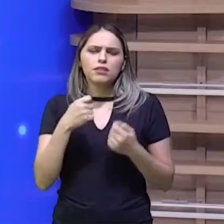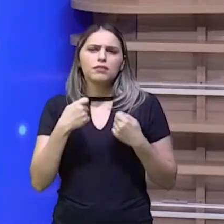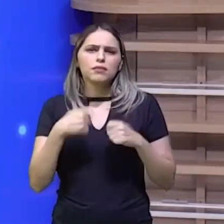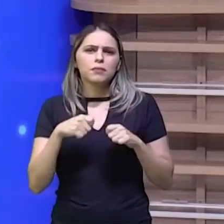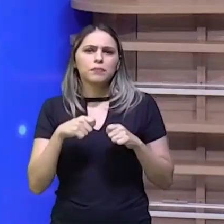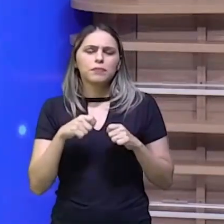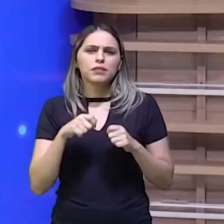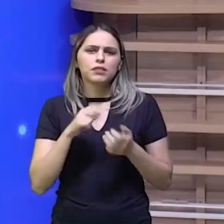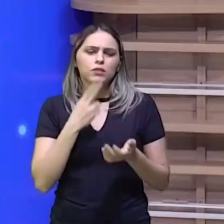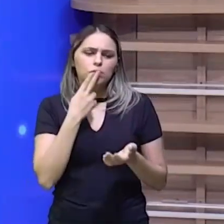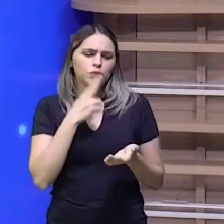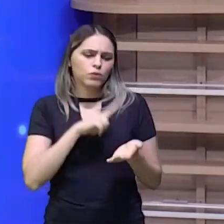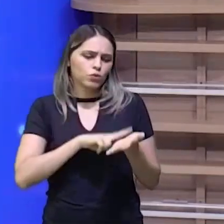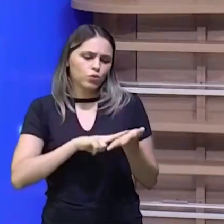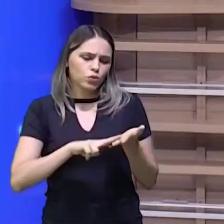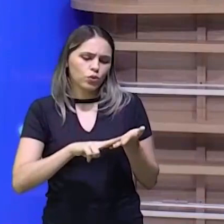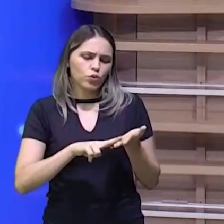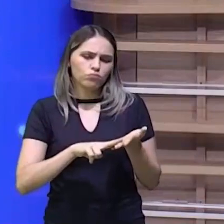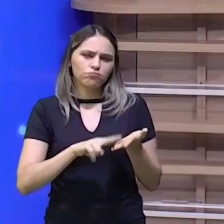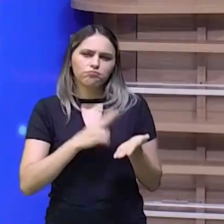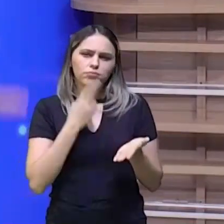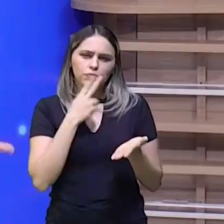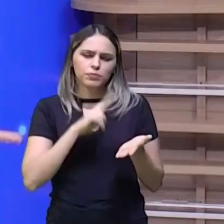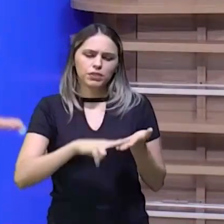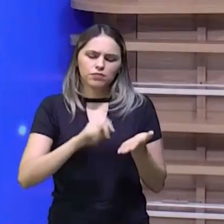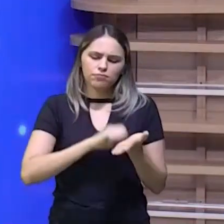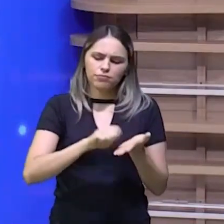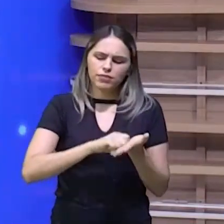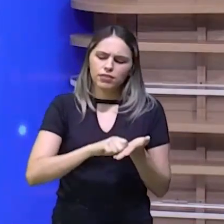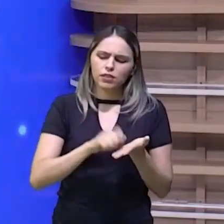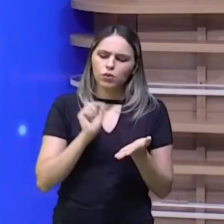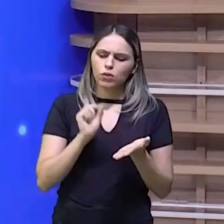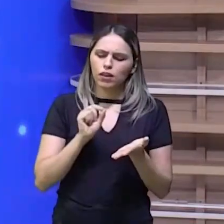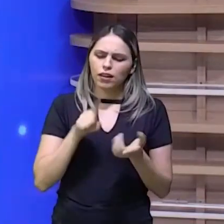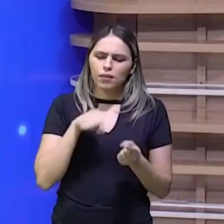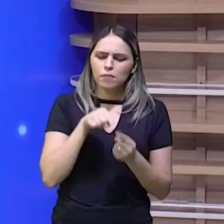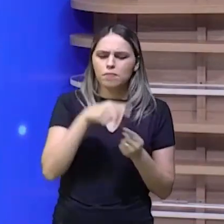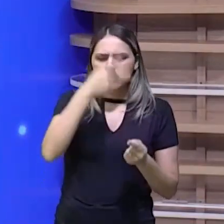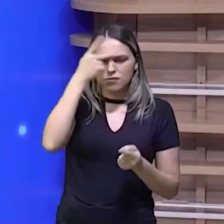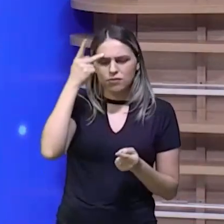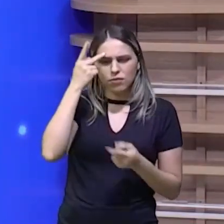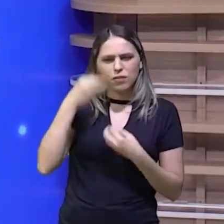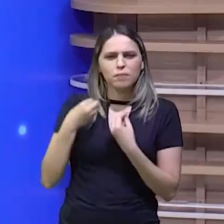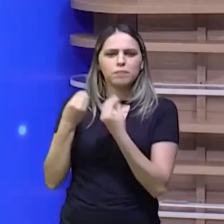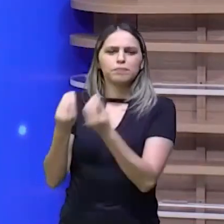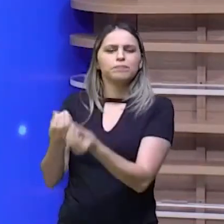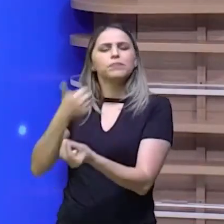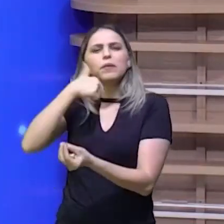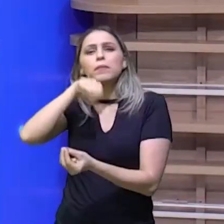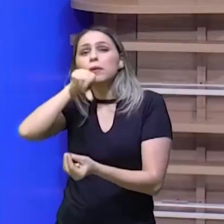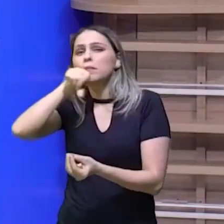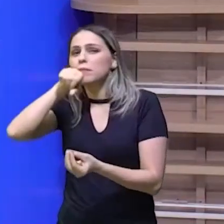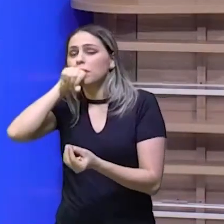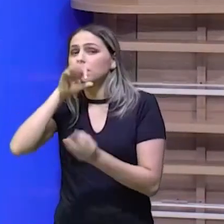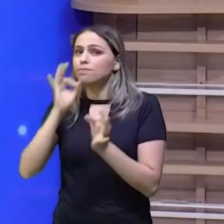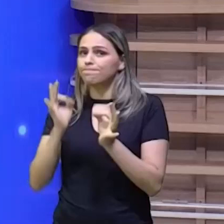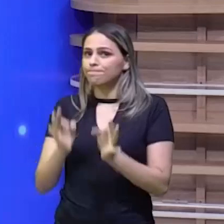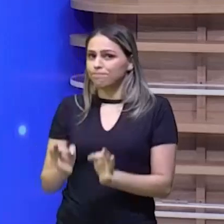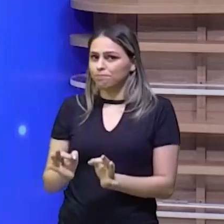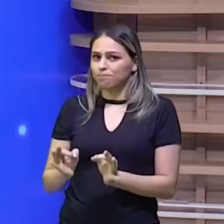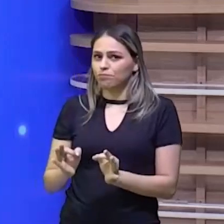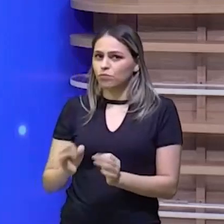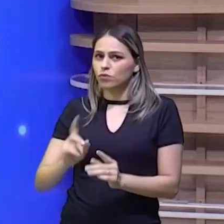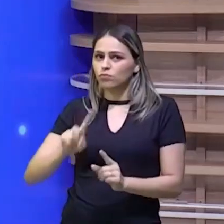ou para quem você escreveu essa carta. No caso da nossa carta, nós escrevemos para nossa mãe, certo?